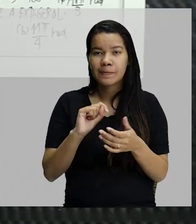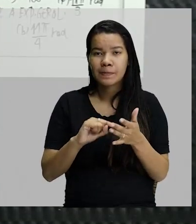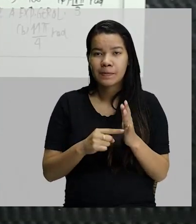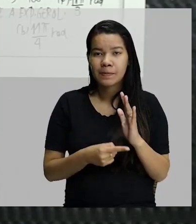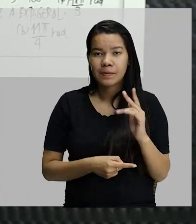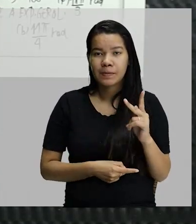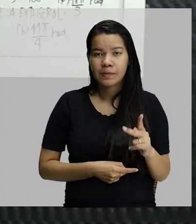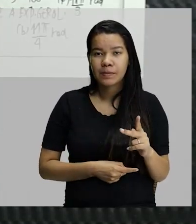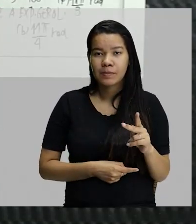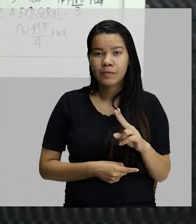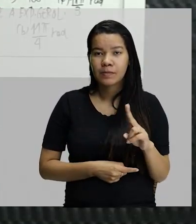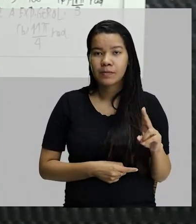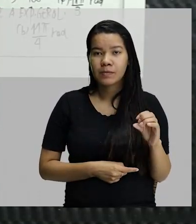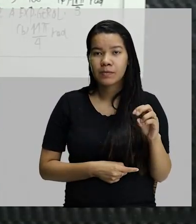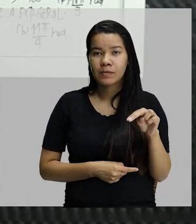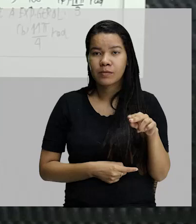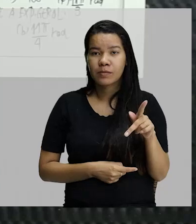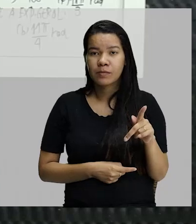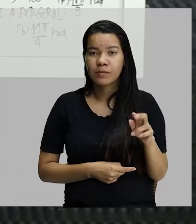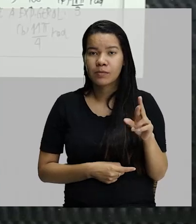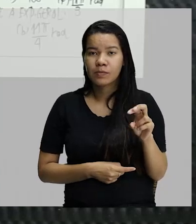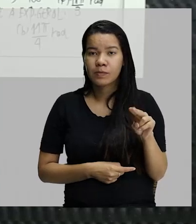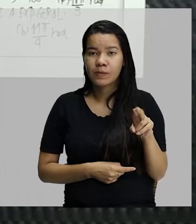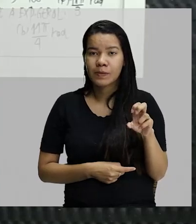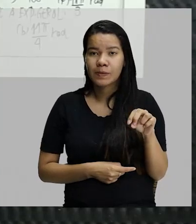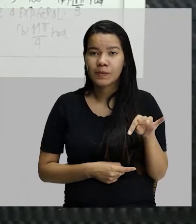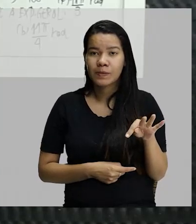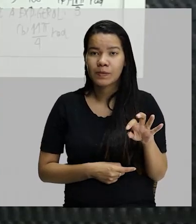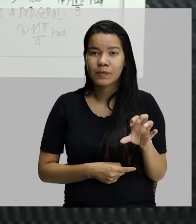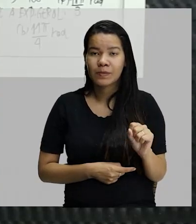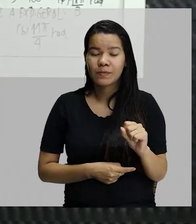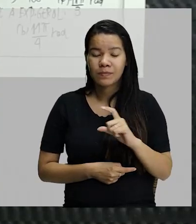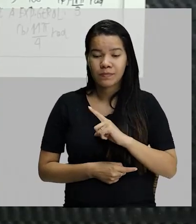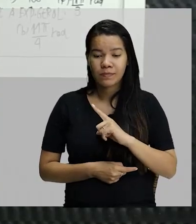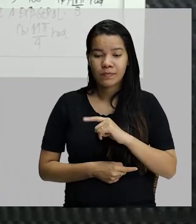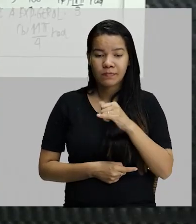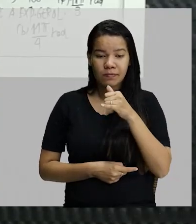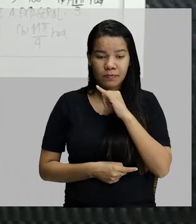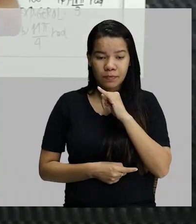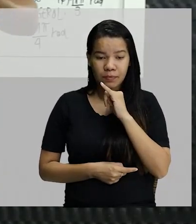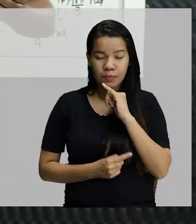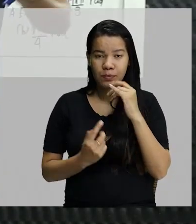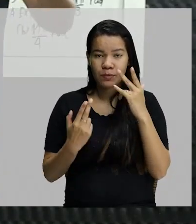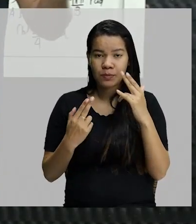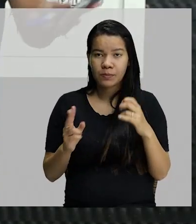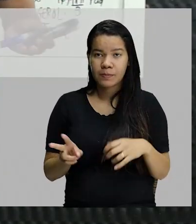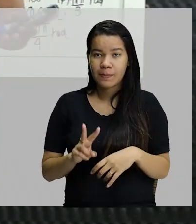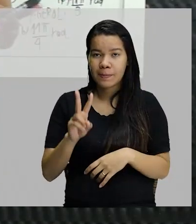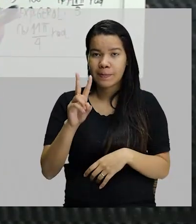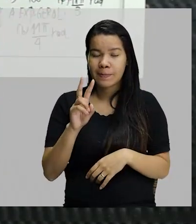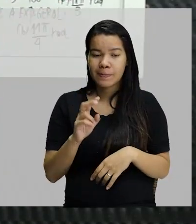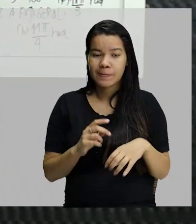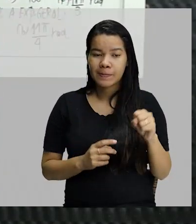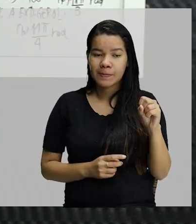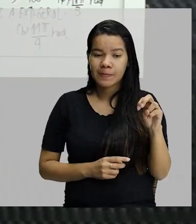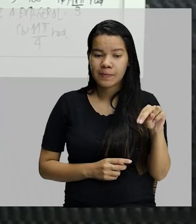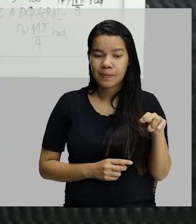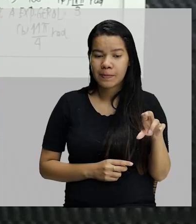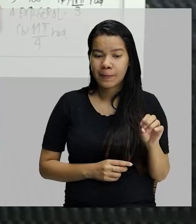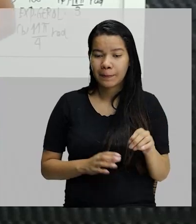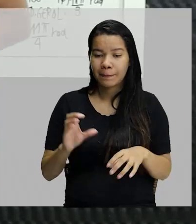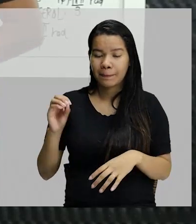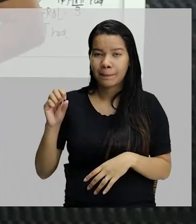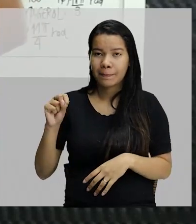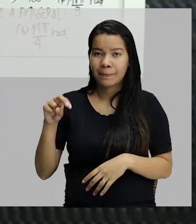são arcos côngruos, eles são arcos congruentes. Eles vão ter, por exemplo, o mesmo valor de seno, de cosseno e do tangente.